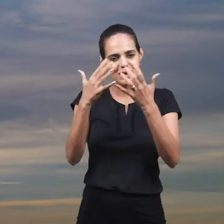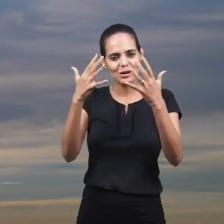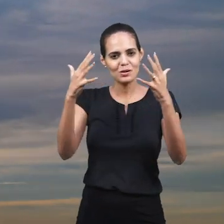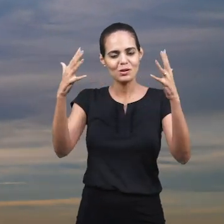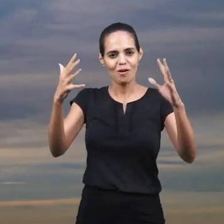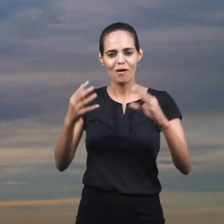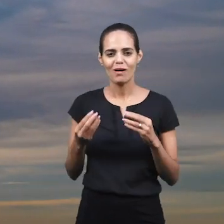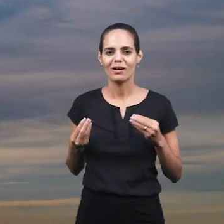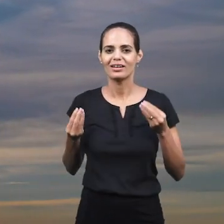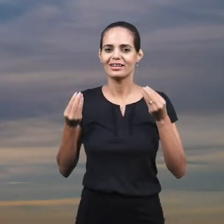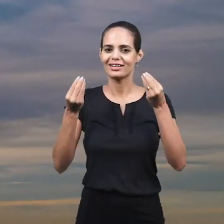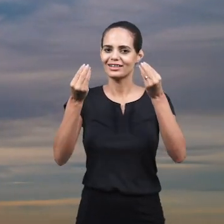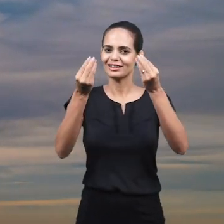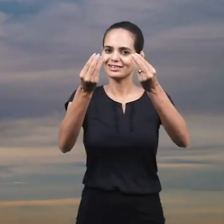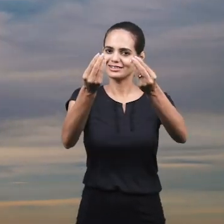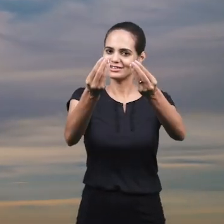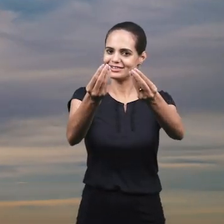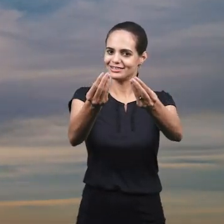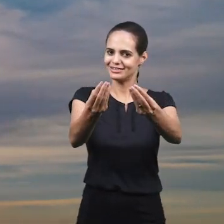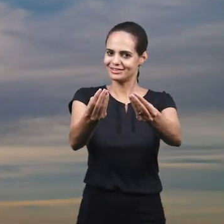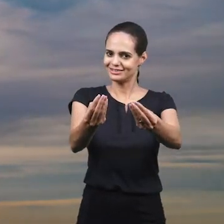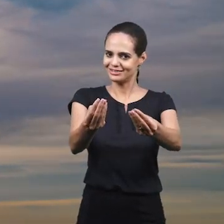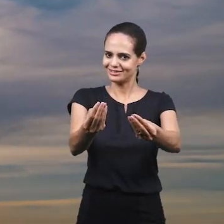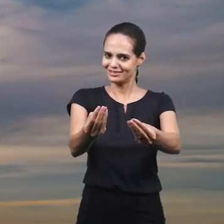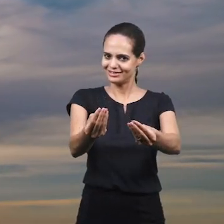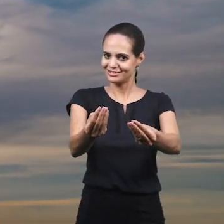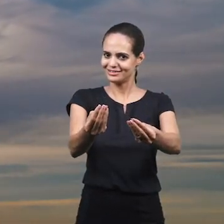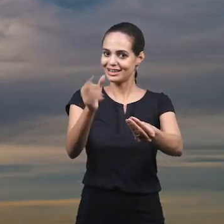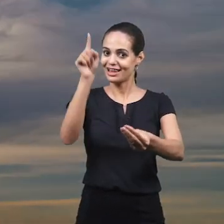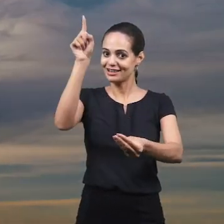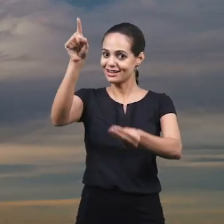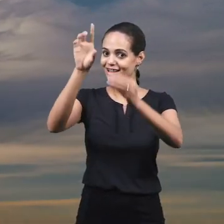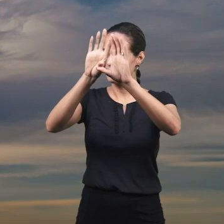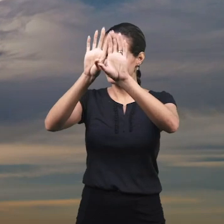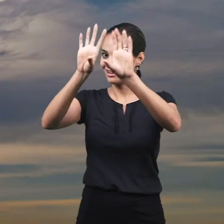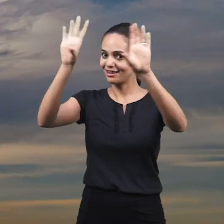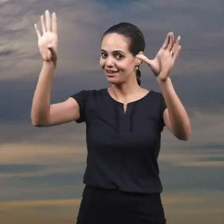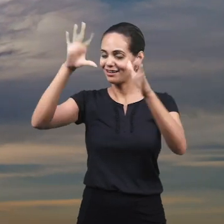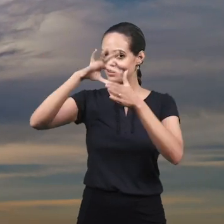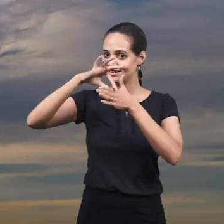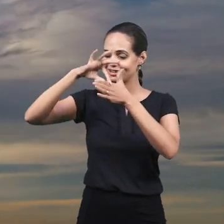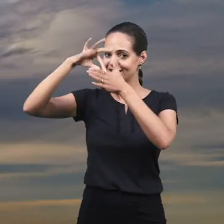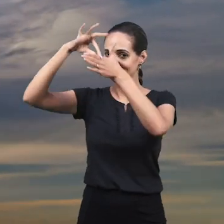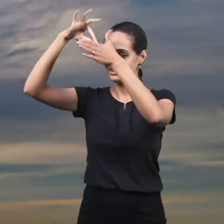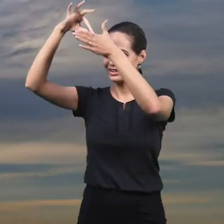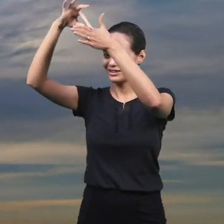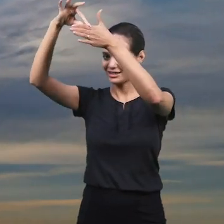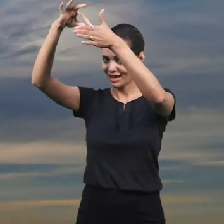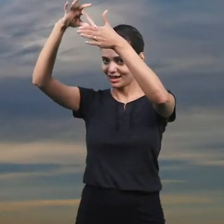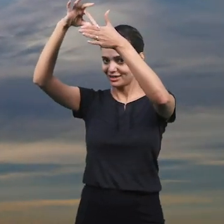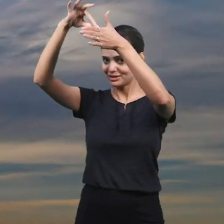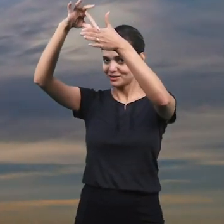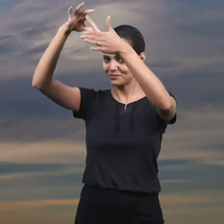fiel, a minha glória levarei.